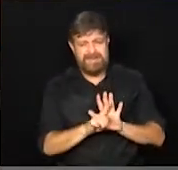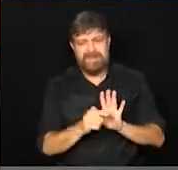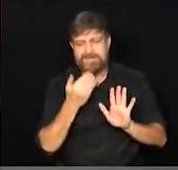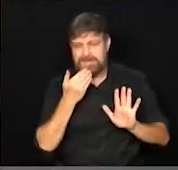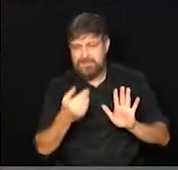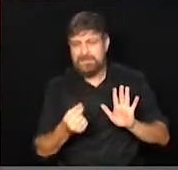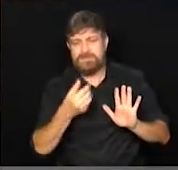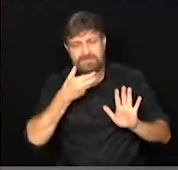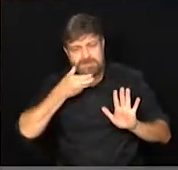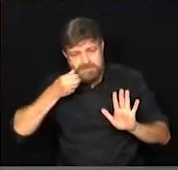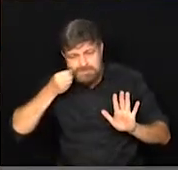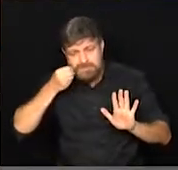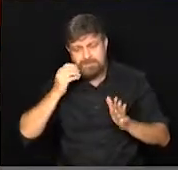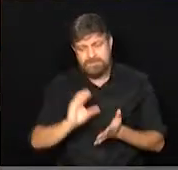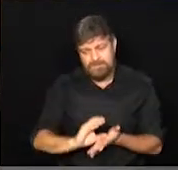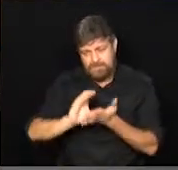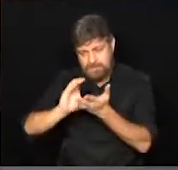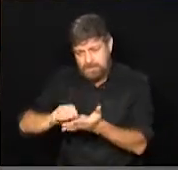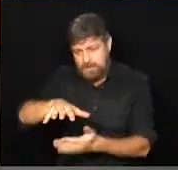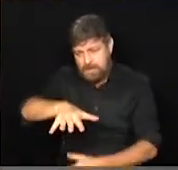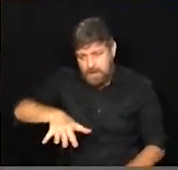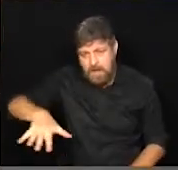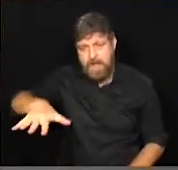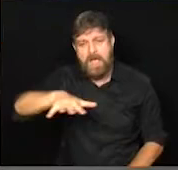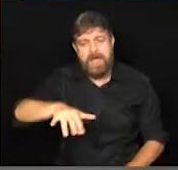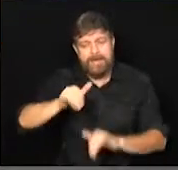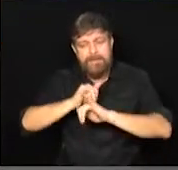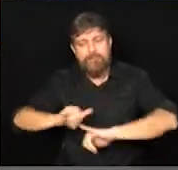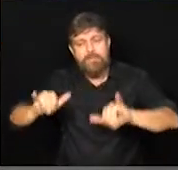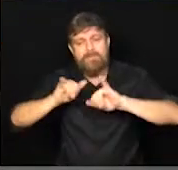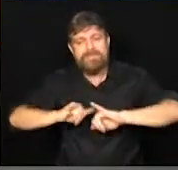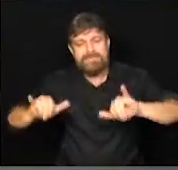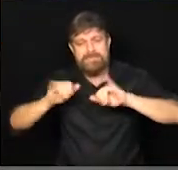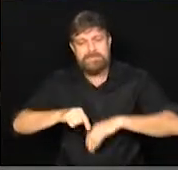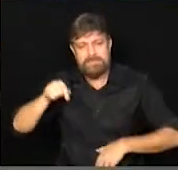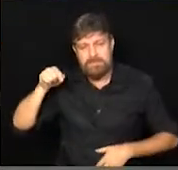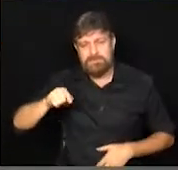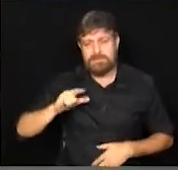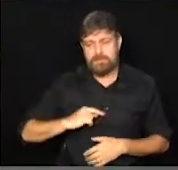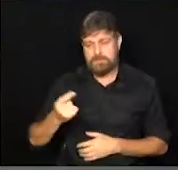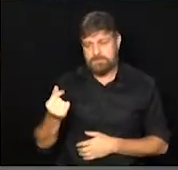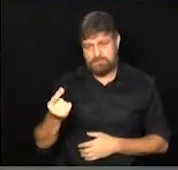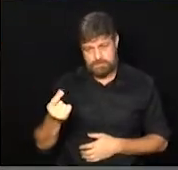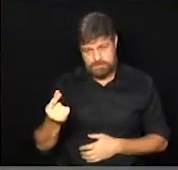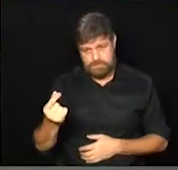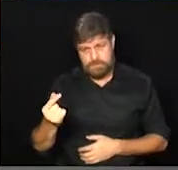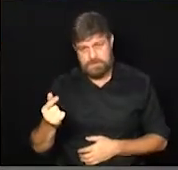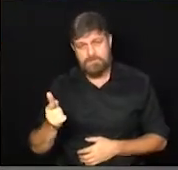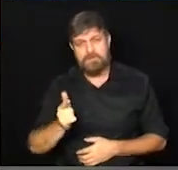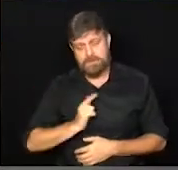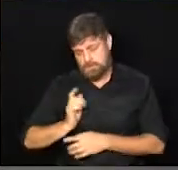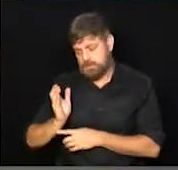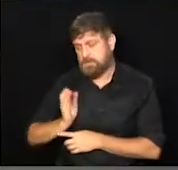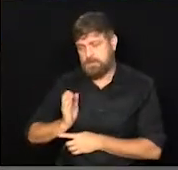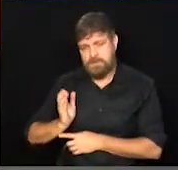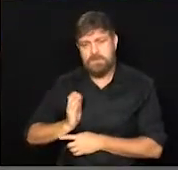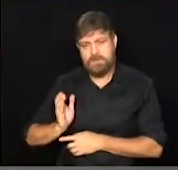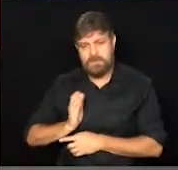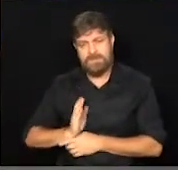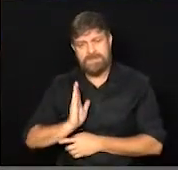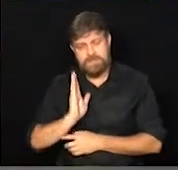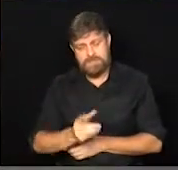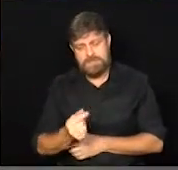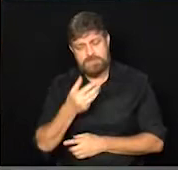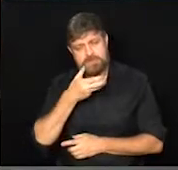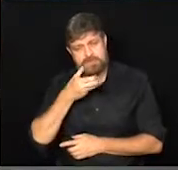a destinação de verba específica da publicidade, que é uma verba que existe, previsão